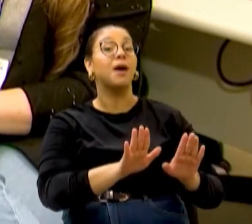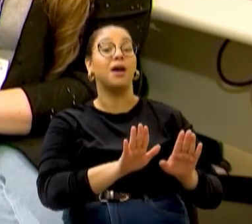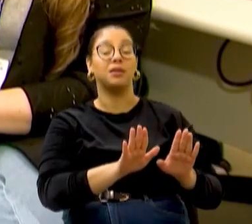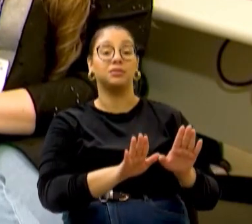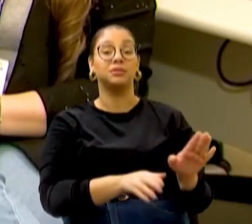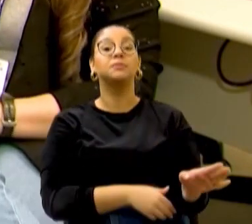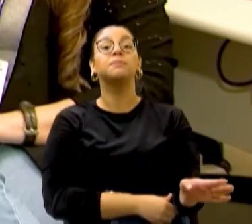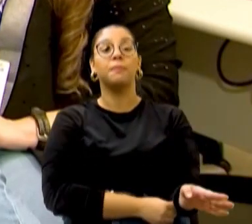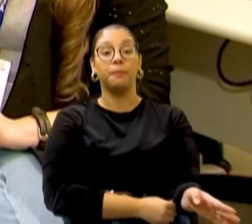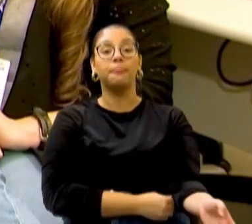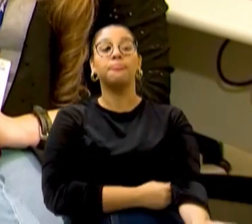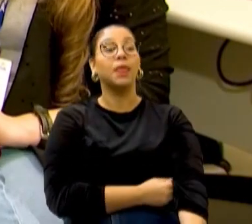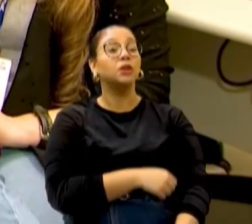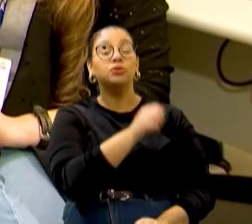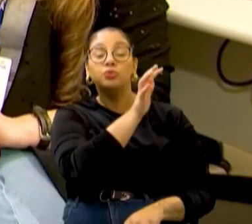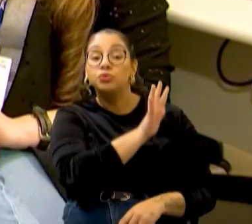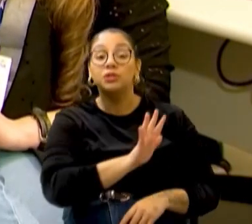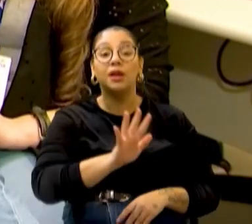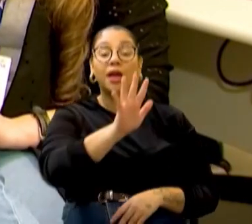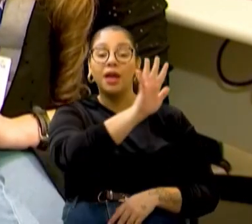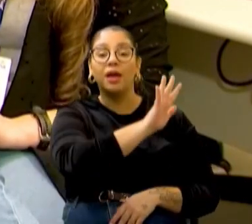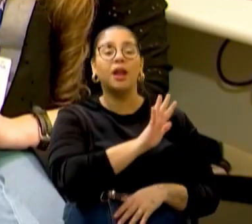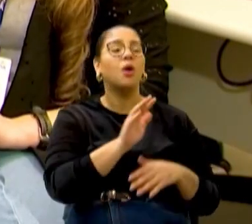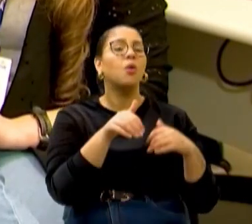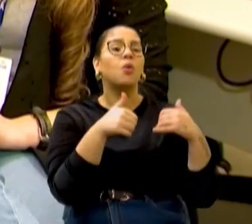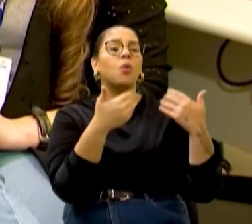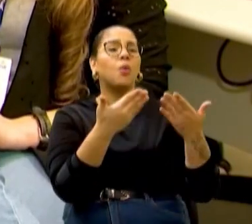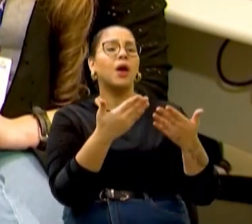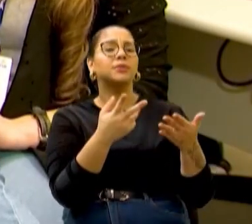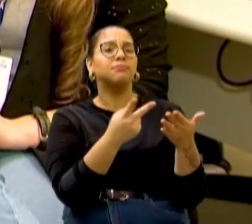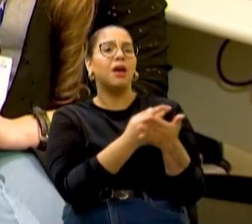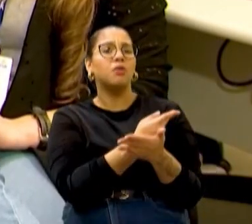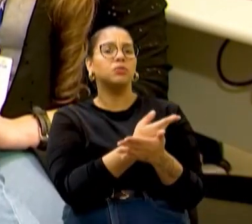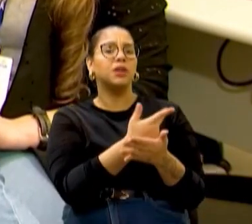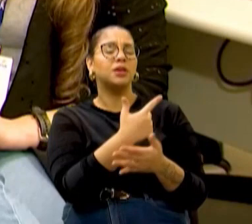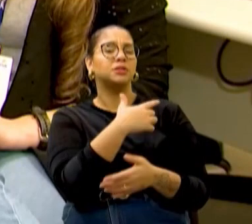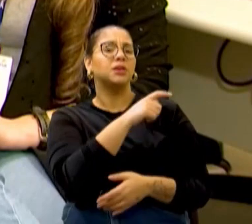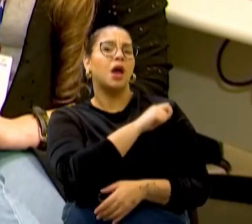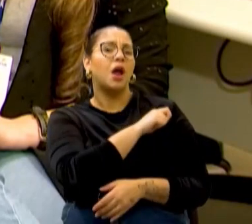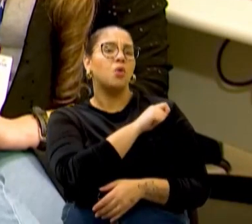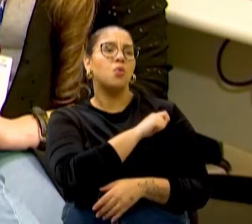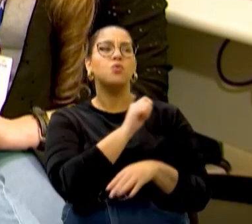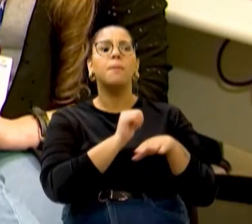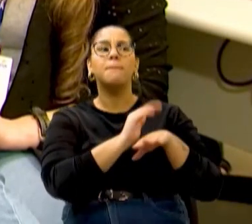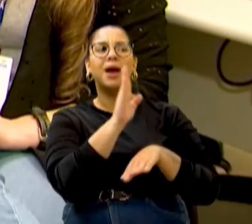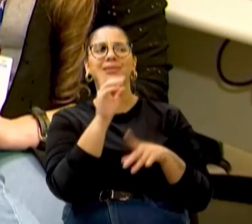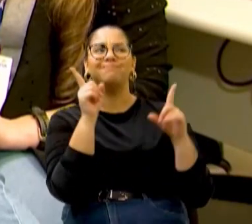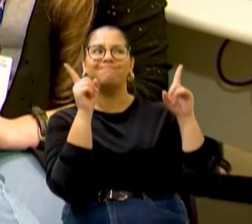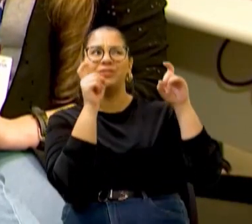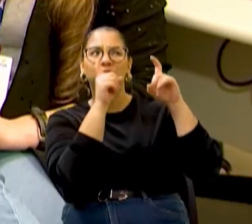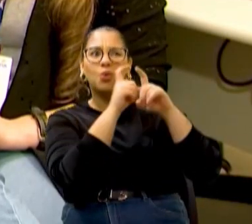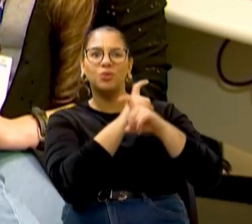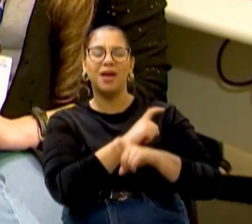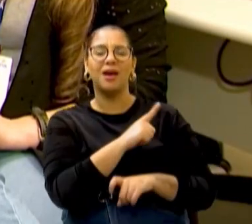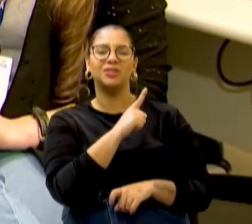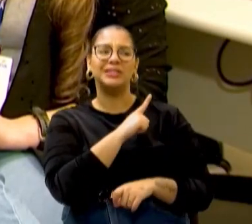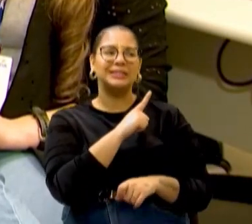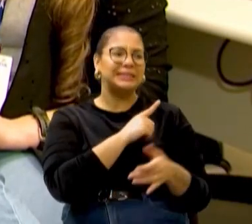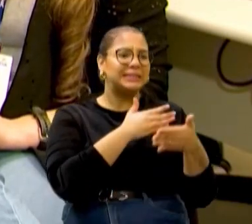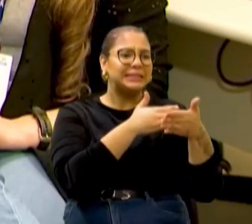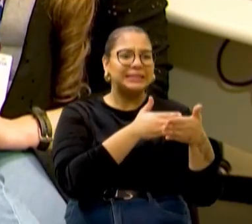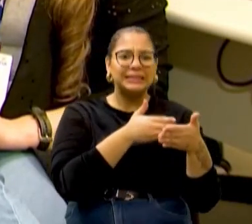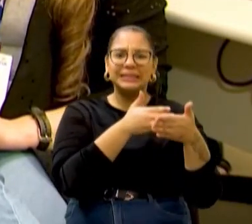caso é um caso né porém assim no geral é quais as situações que os alunos têm mais